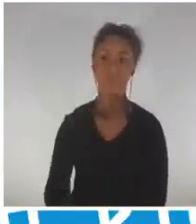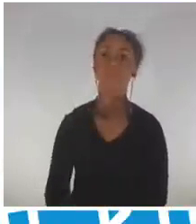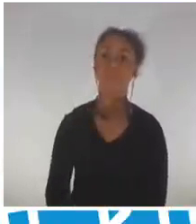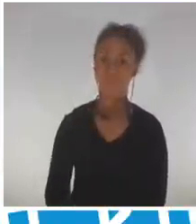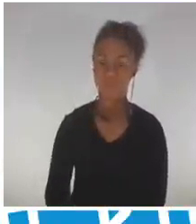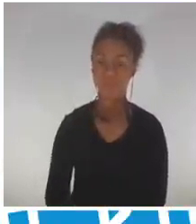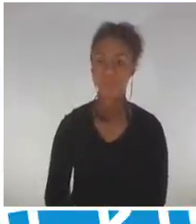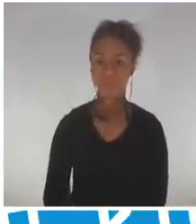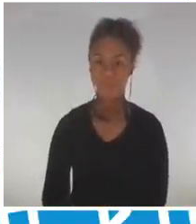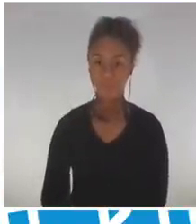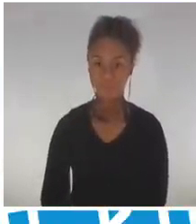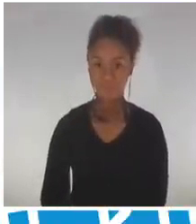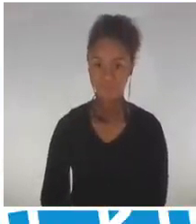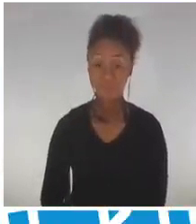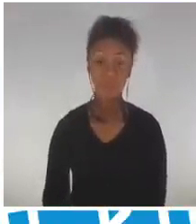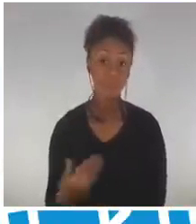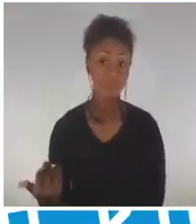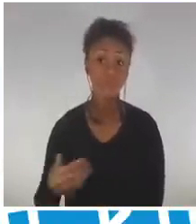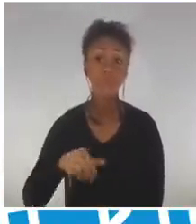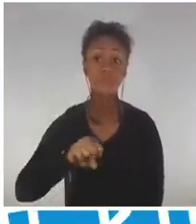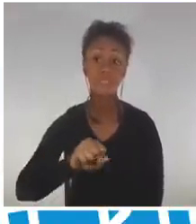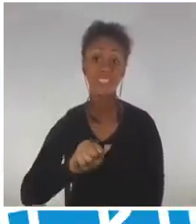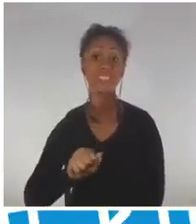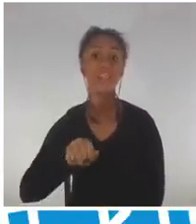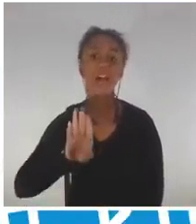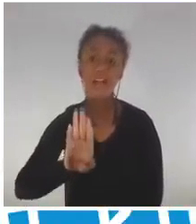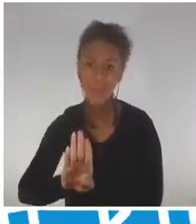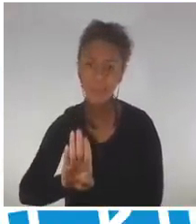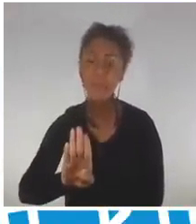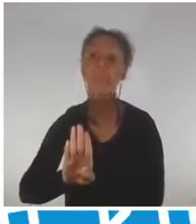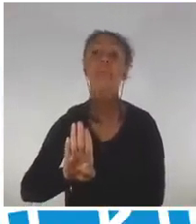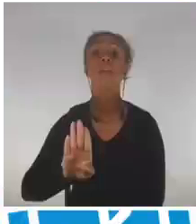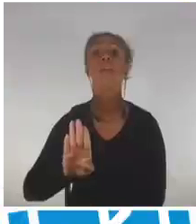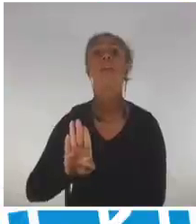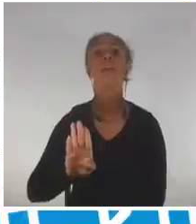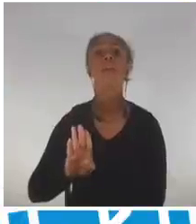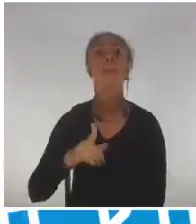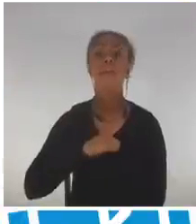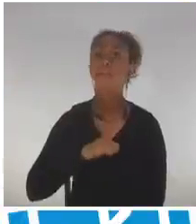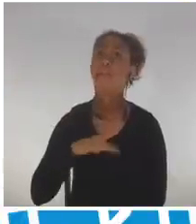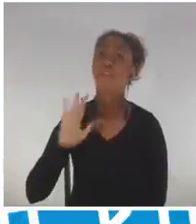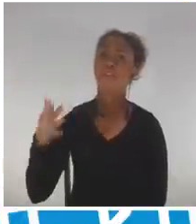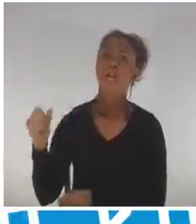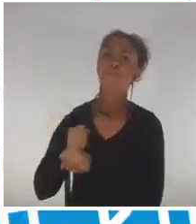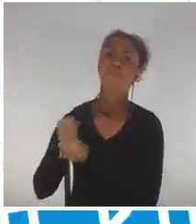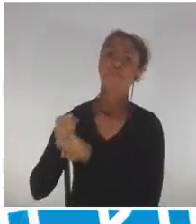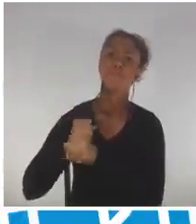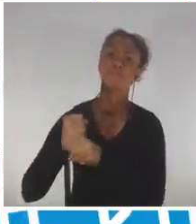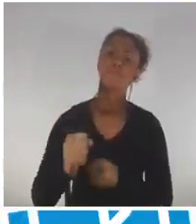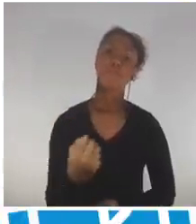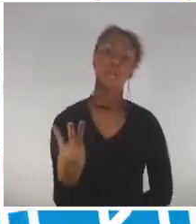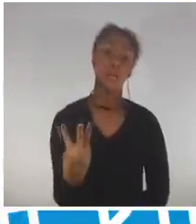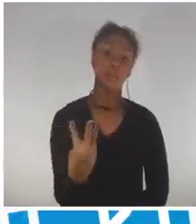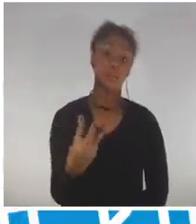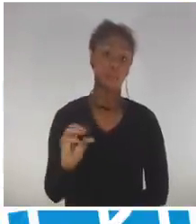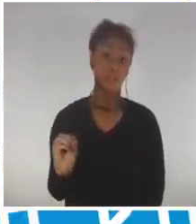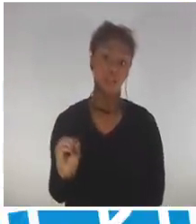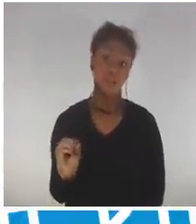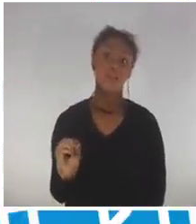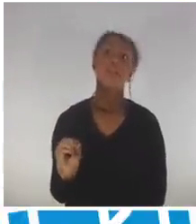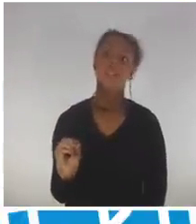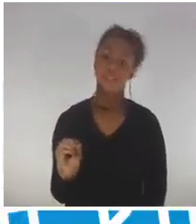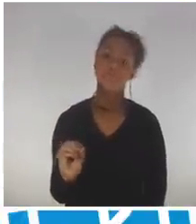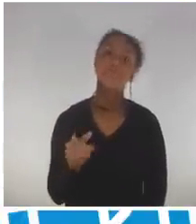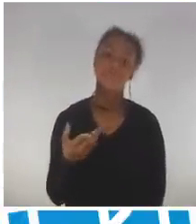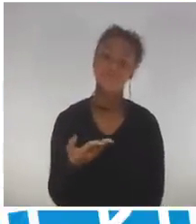Bom, o SAEB tem 30 anos de história, Maria Helena aqui, certamente, Nilma, são as pessoas que